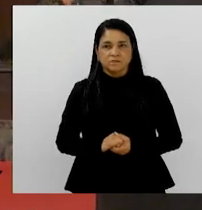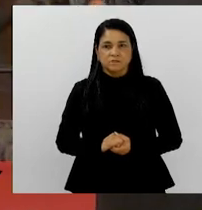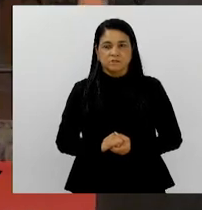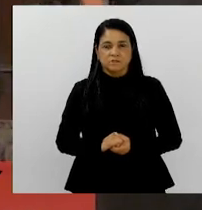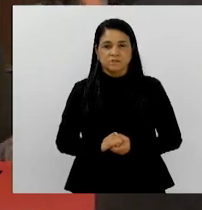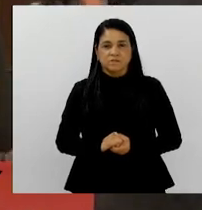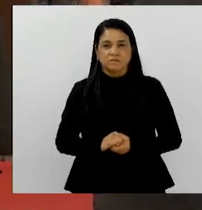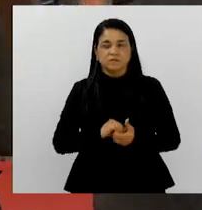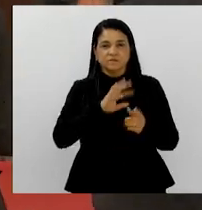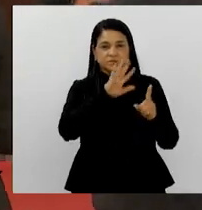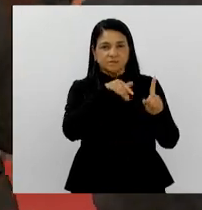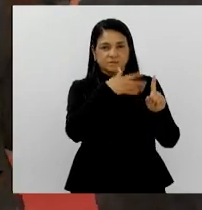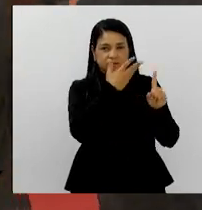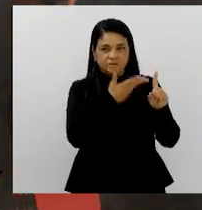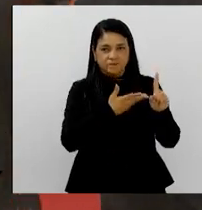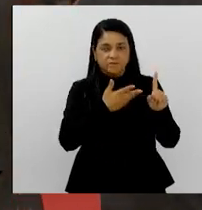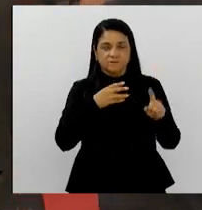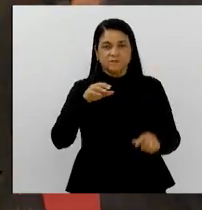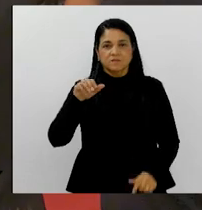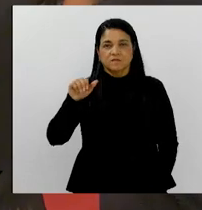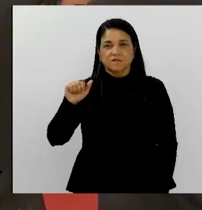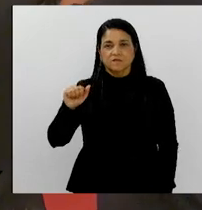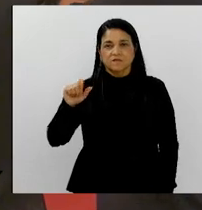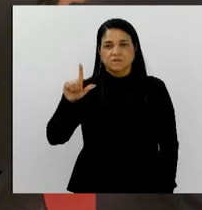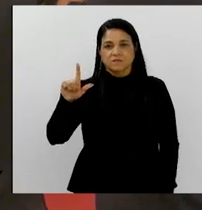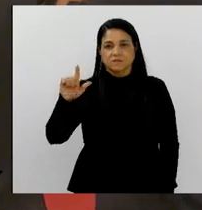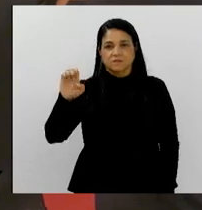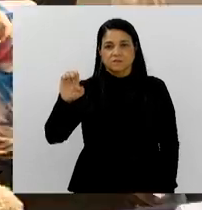Próximo agraciado, aleatórios.